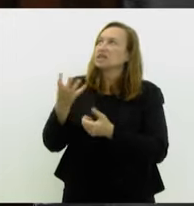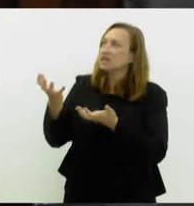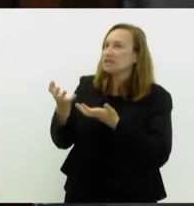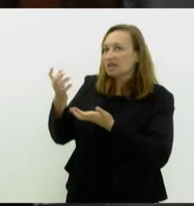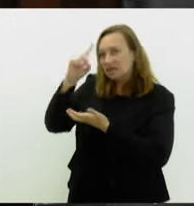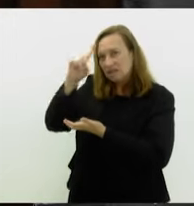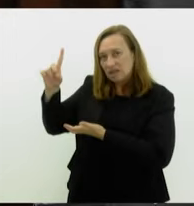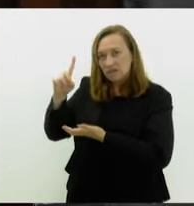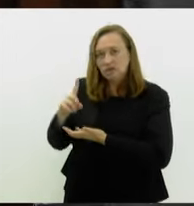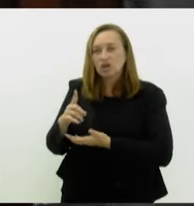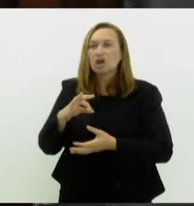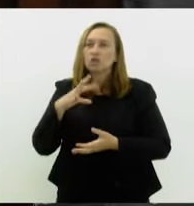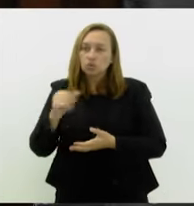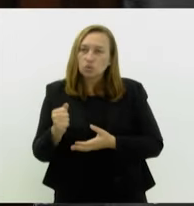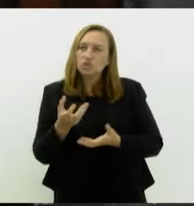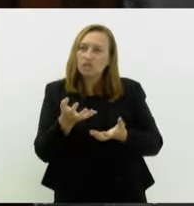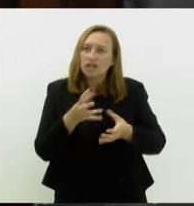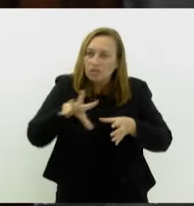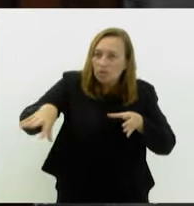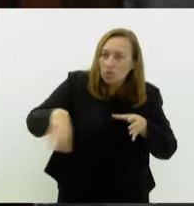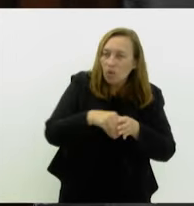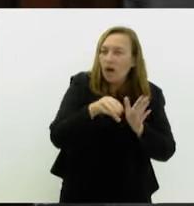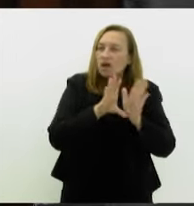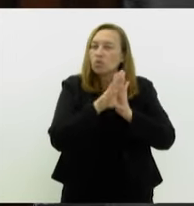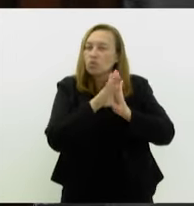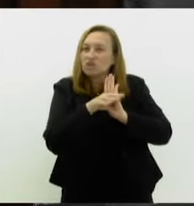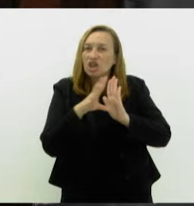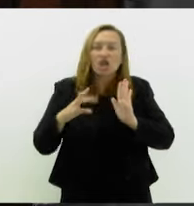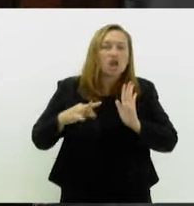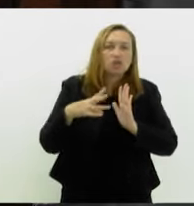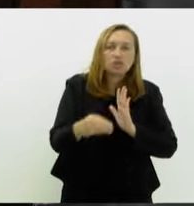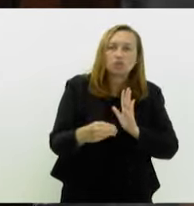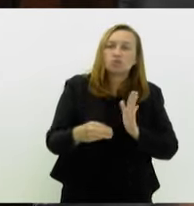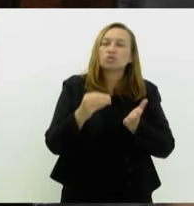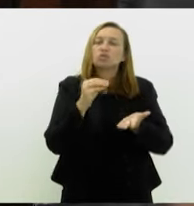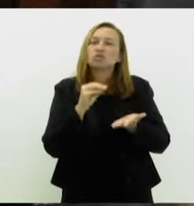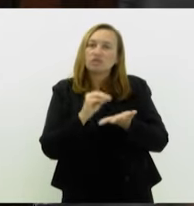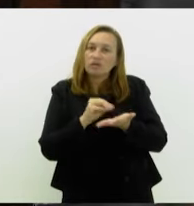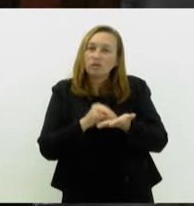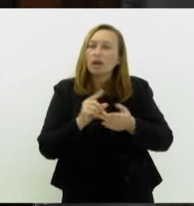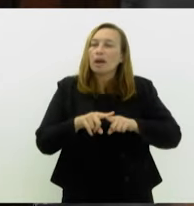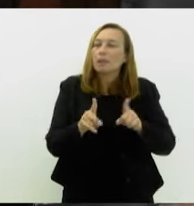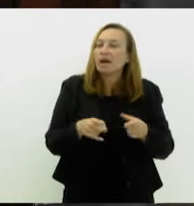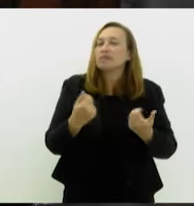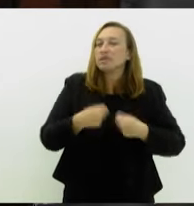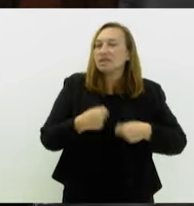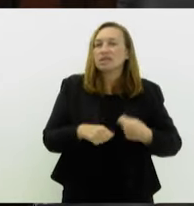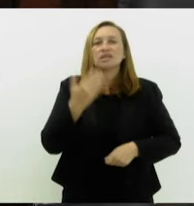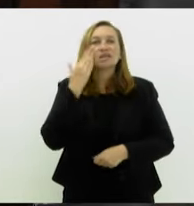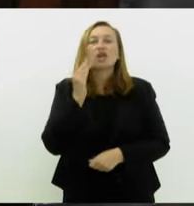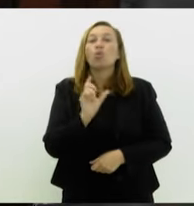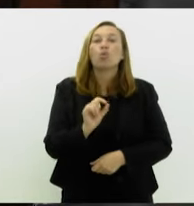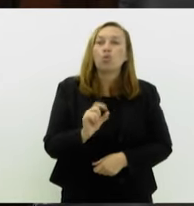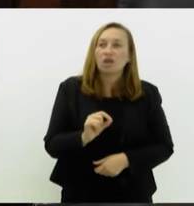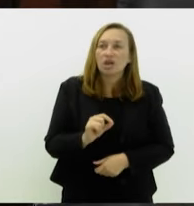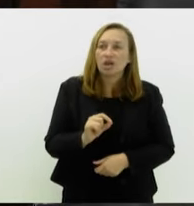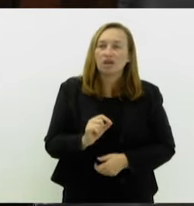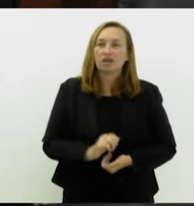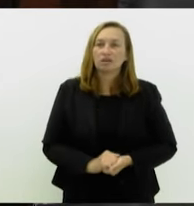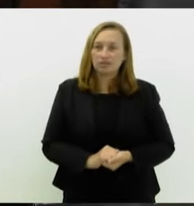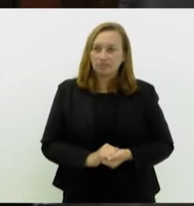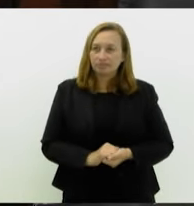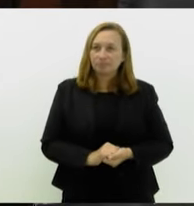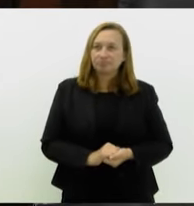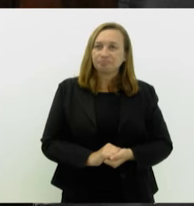complementar no conceito em todas as nuances que estão faltando mas a gente tem que entender e para isso